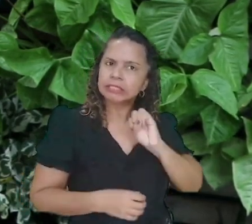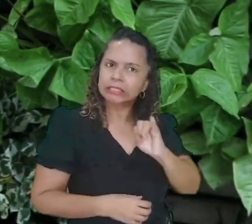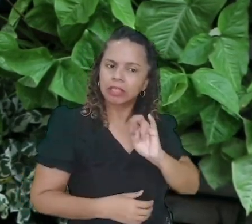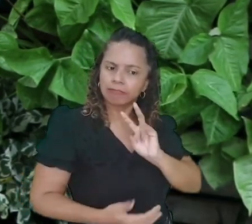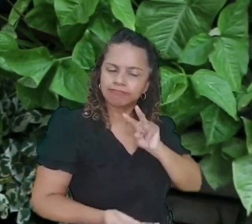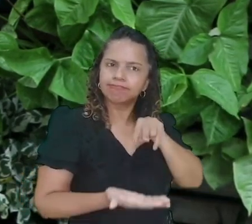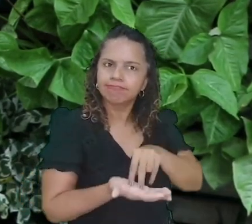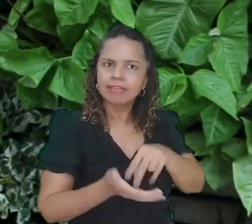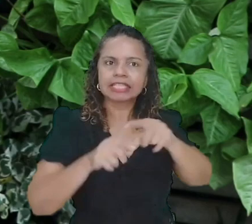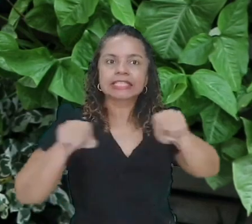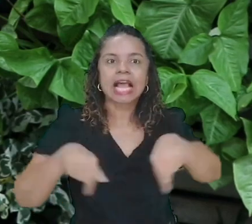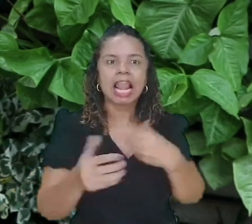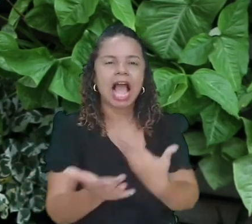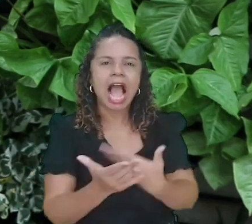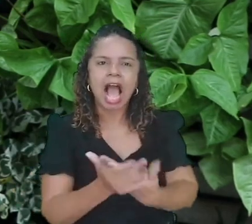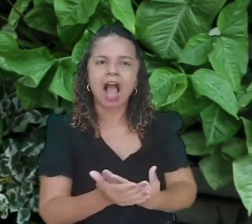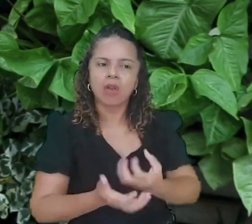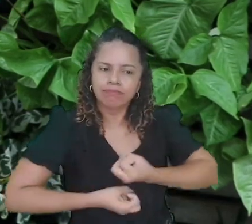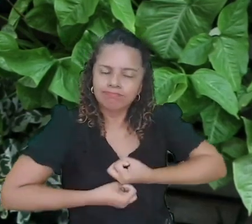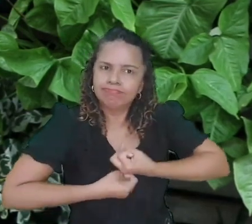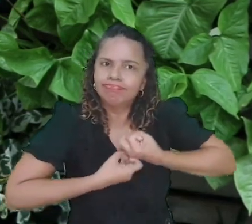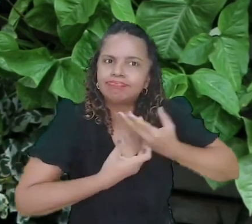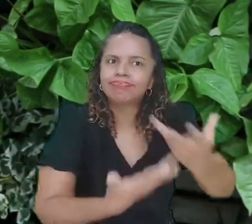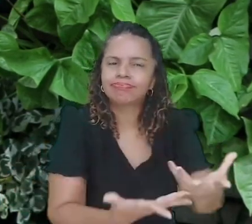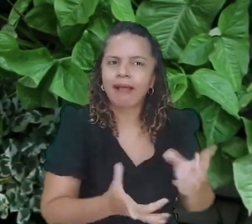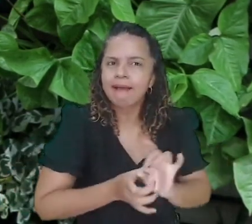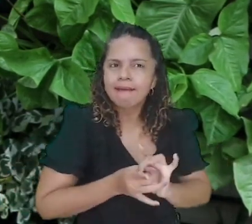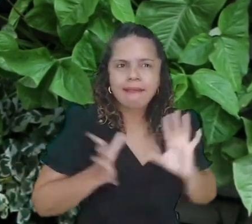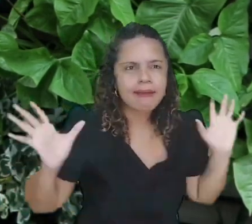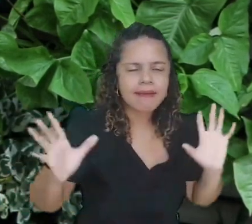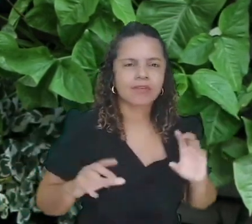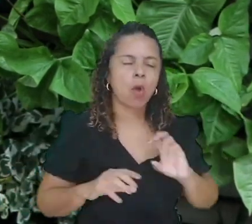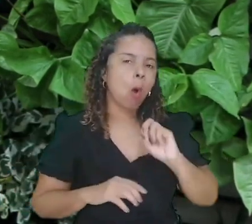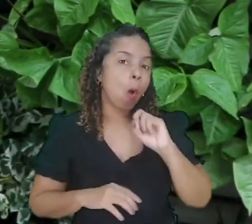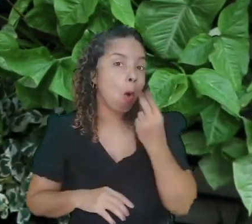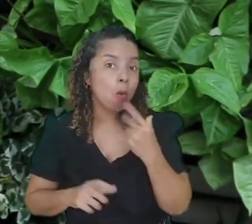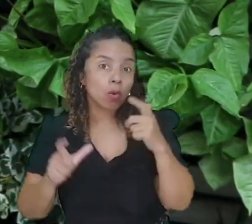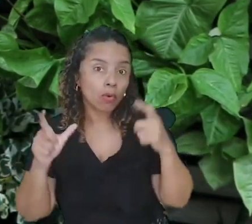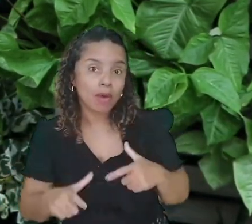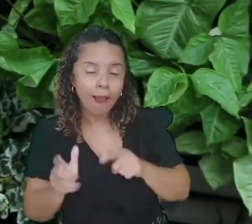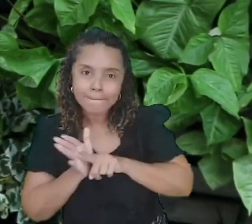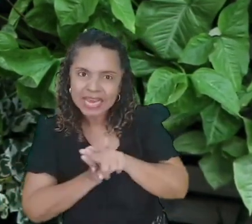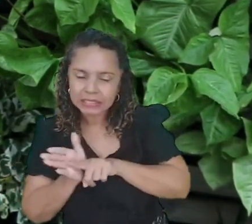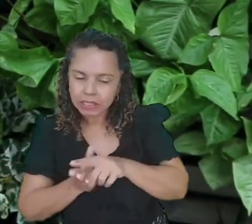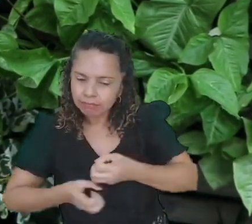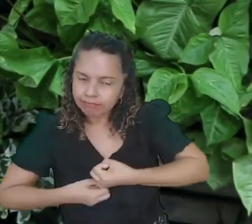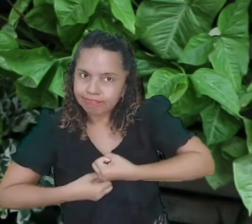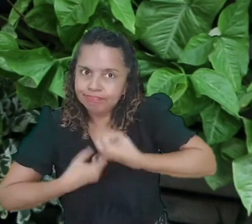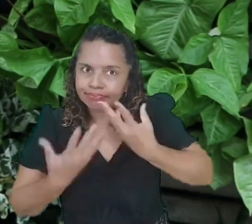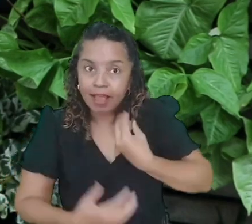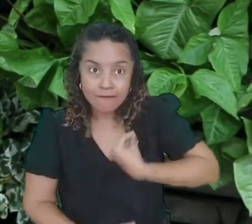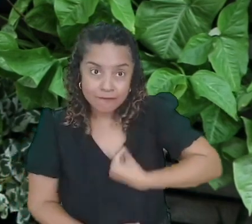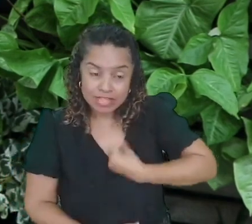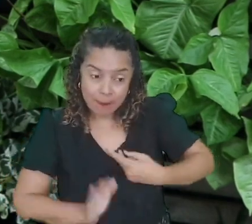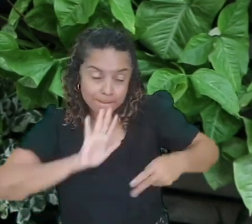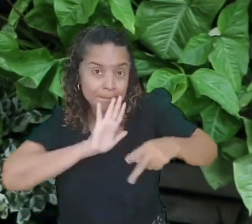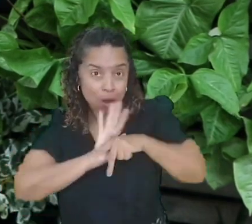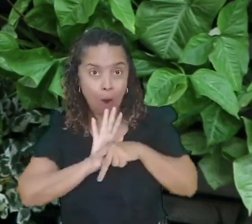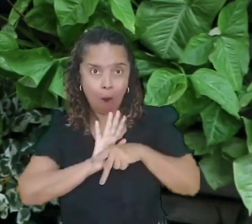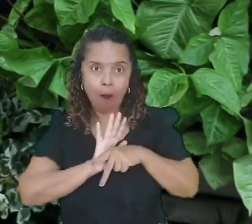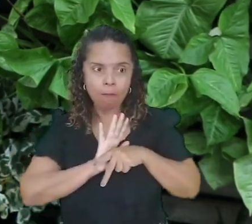aula abertamente sobre isso, ou em um ambiente de pesquisa, né, trazendo uma vivência pessoal